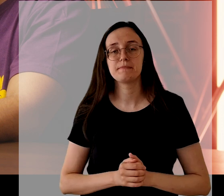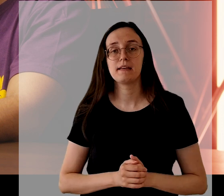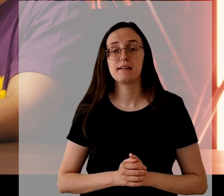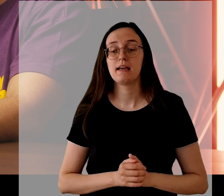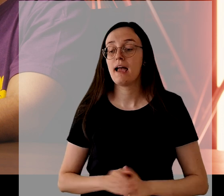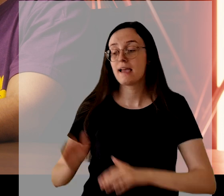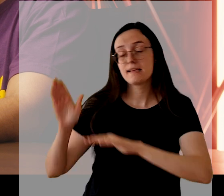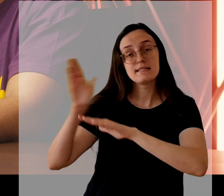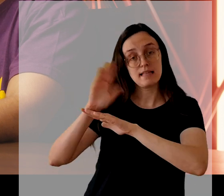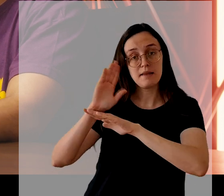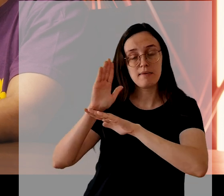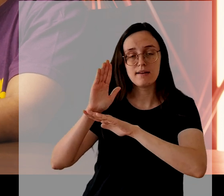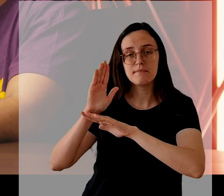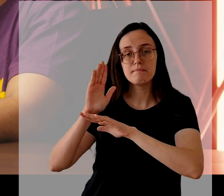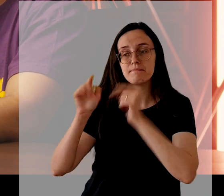No cinema,